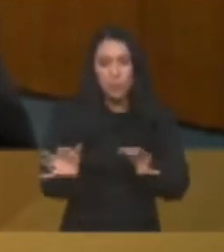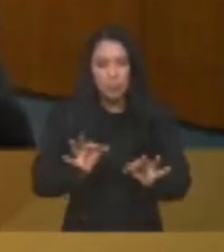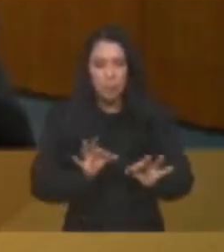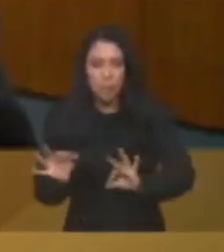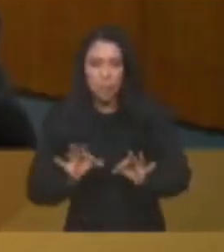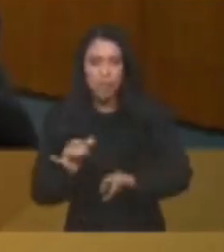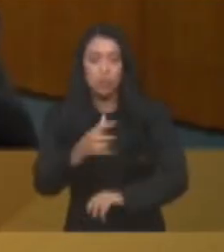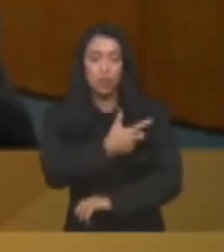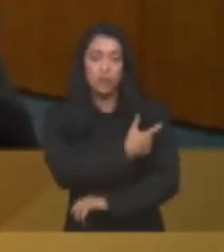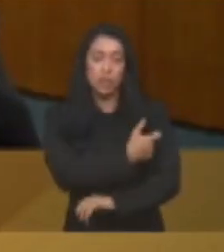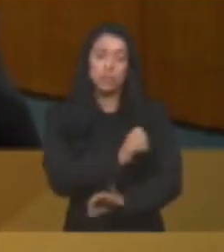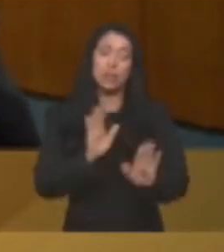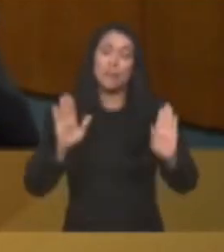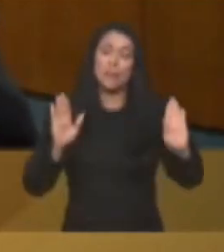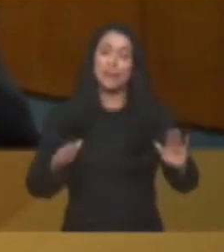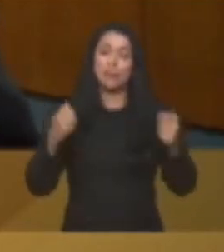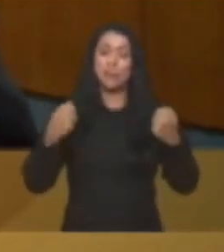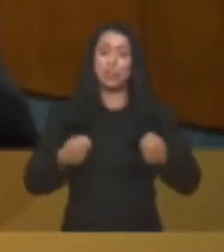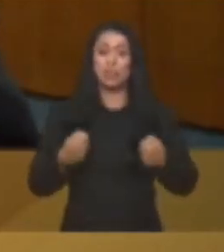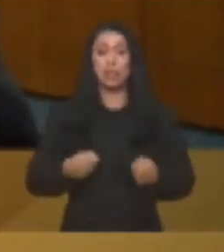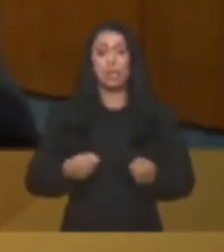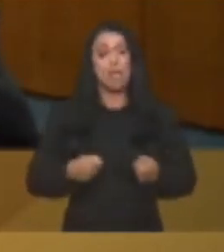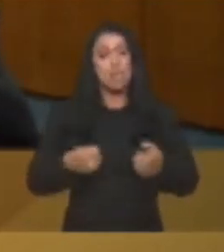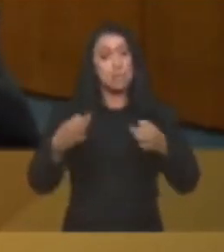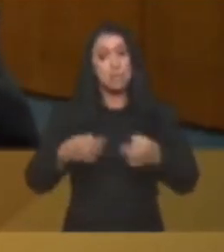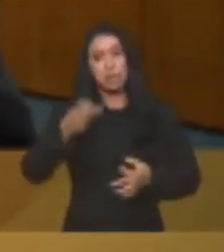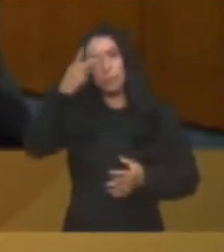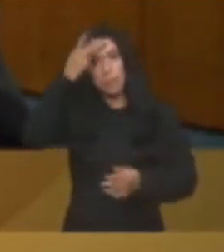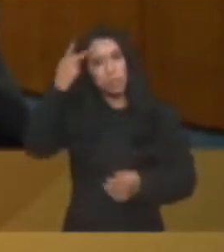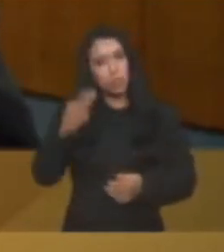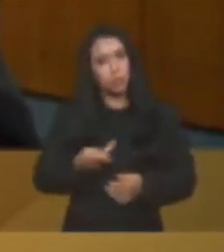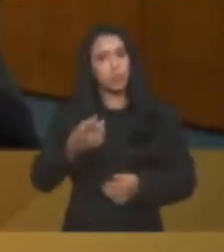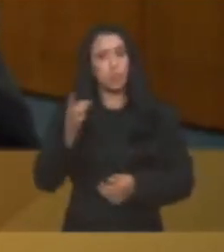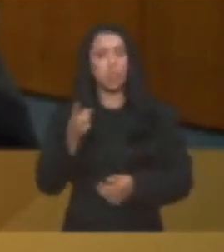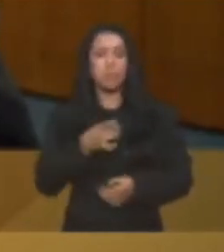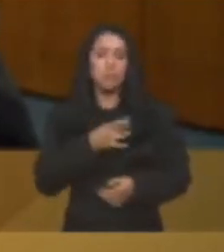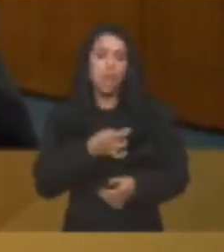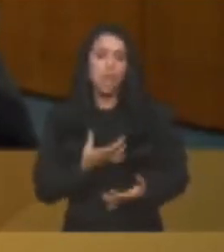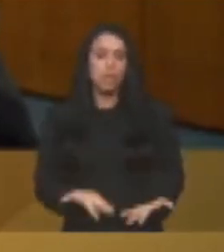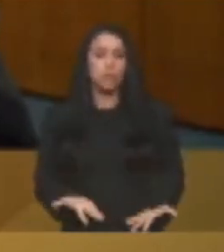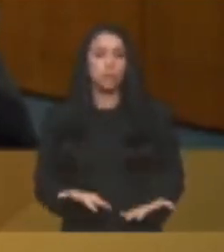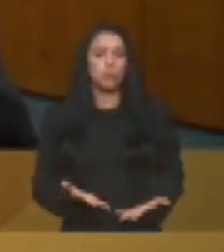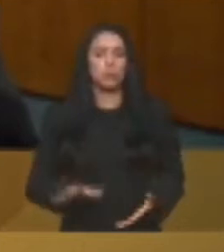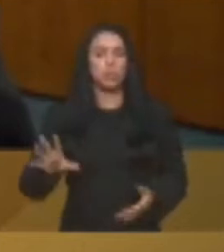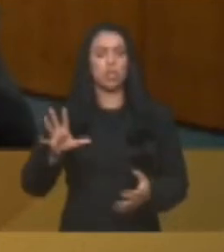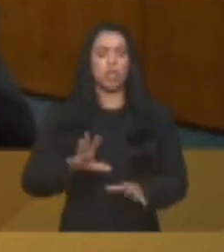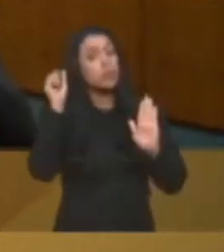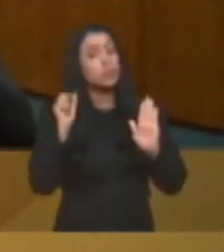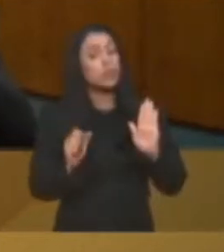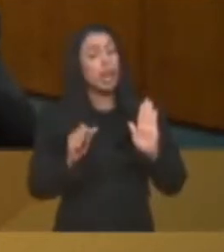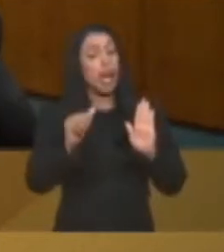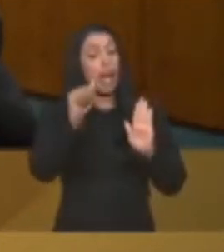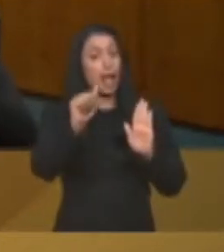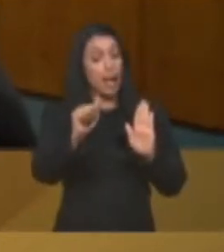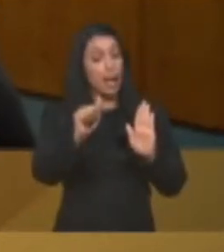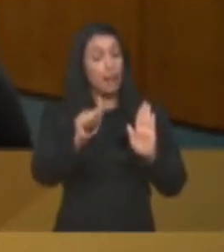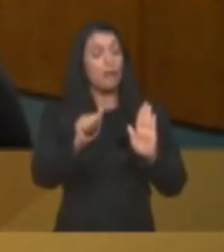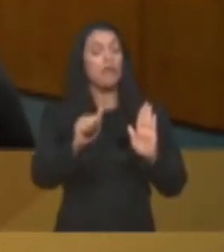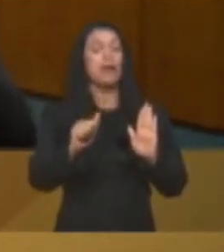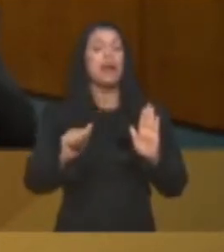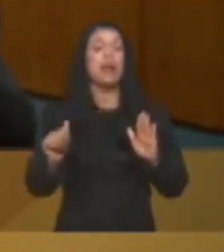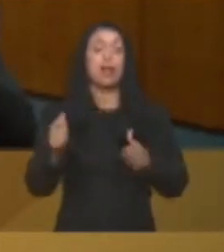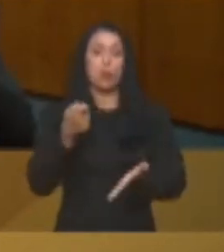é totalmente infundado o receio de algumas pessoas quanto aos eventuais efeitos que esses imunizantes podem ter. A